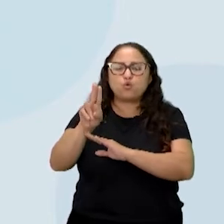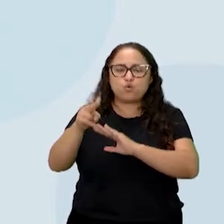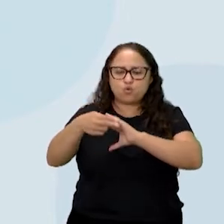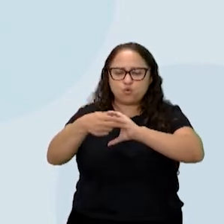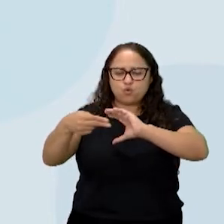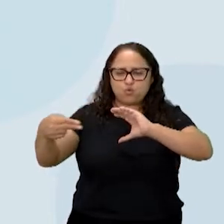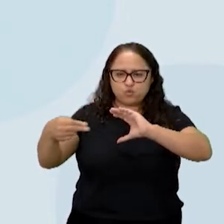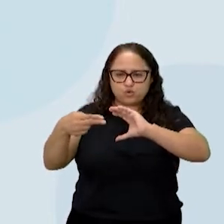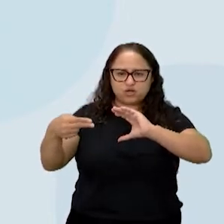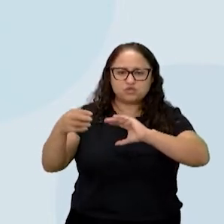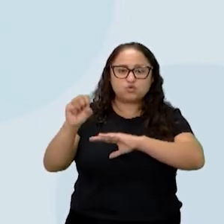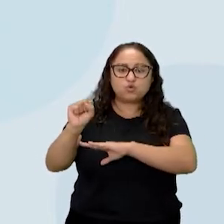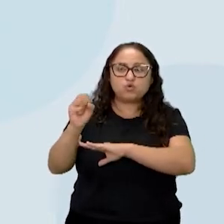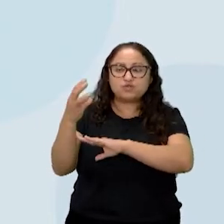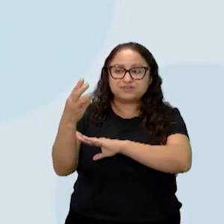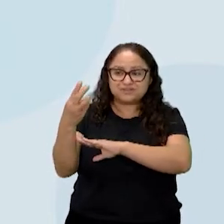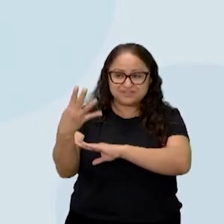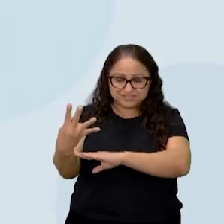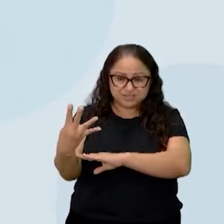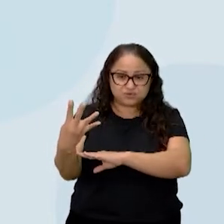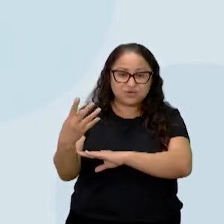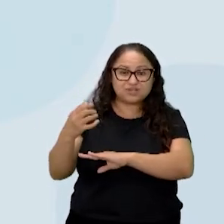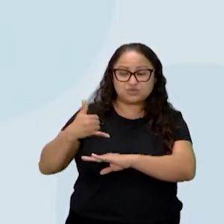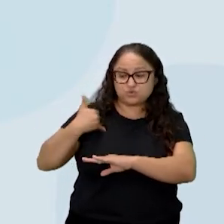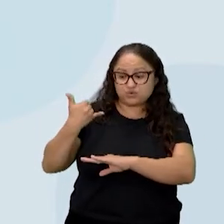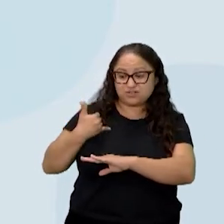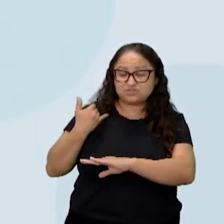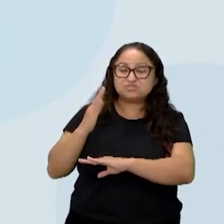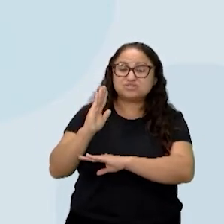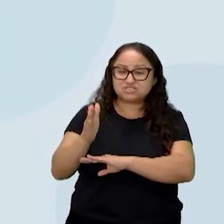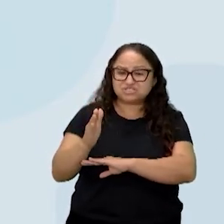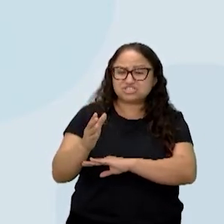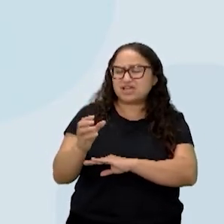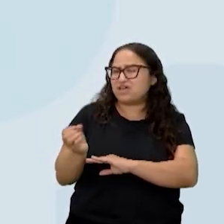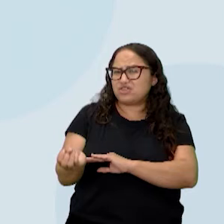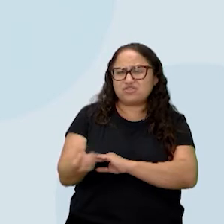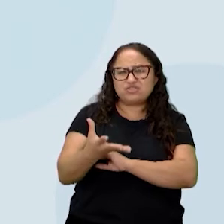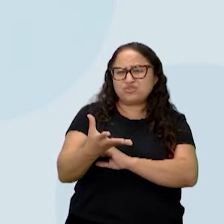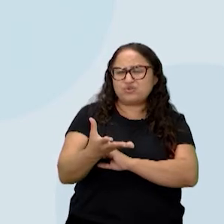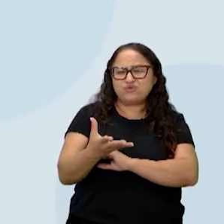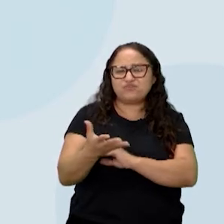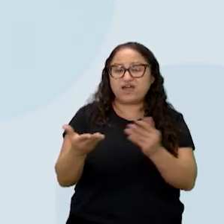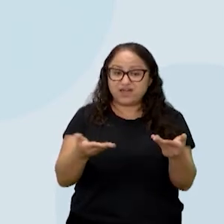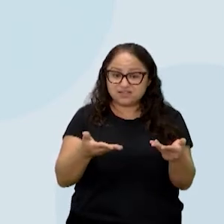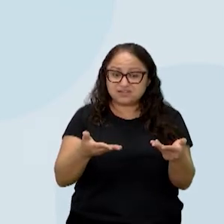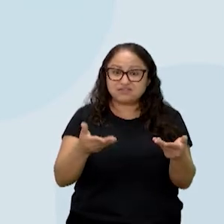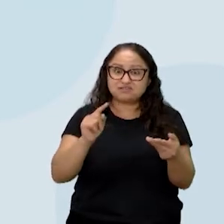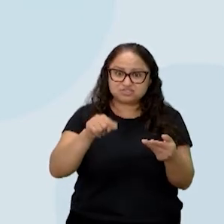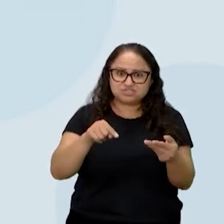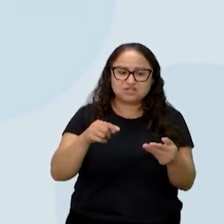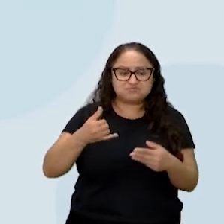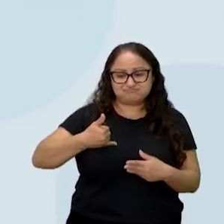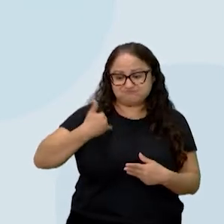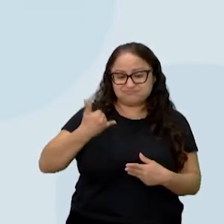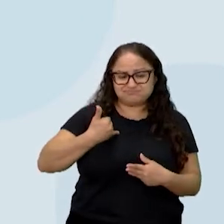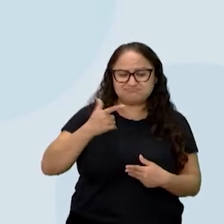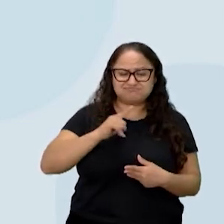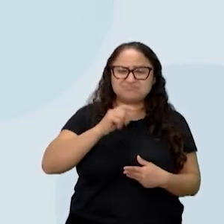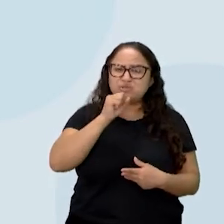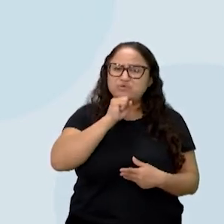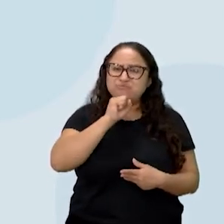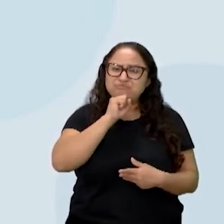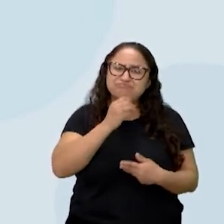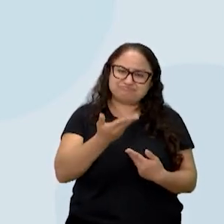Então, uma pessoa de 84 anos lá é uma pessoa nova, né? Aqui super já é uma pessoa de idade. Exato. Lá é a pessoa novinha, né?